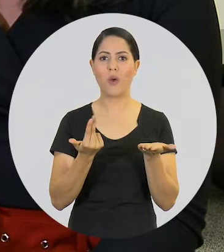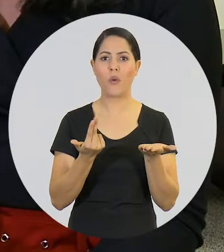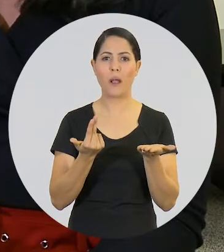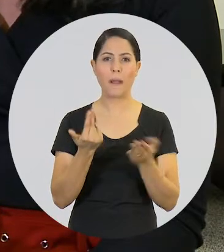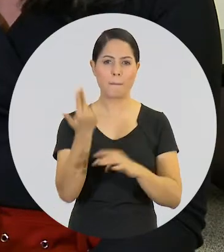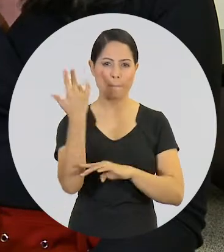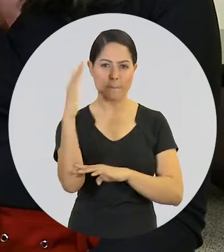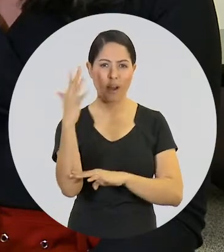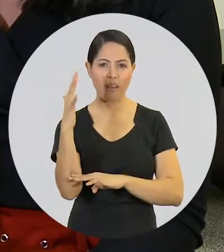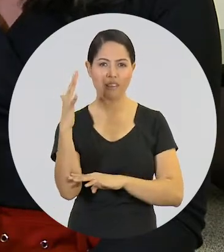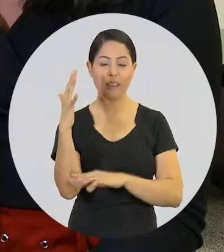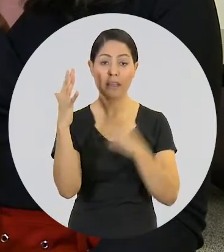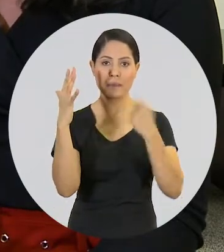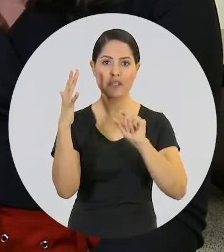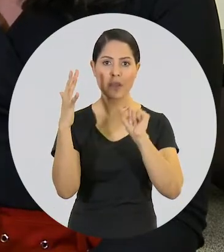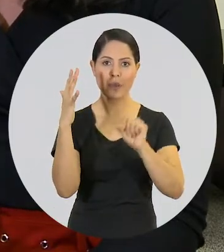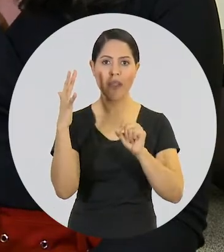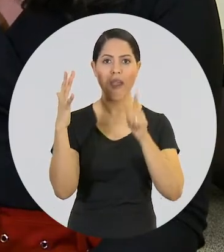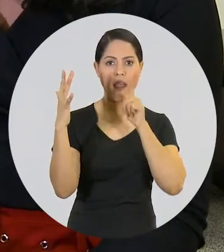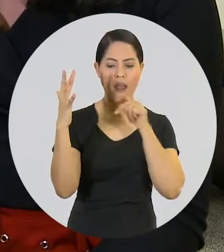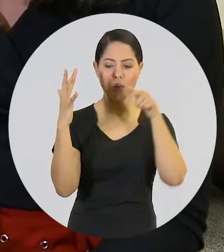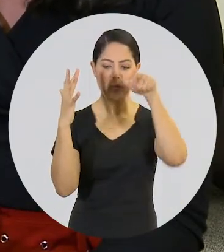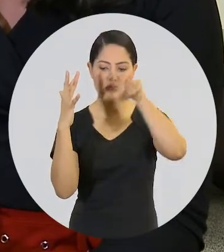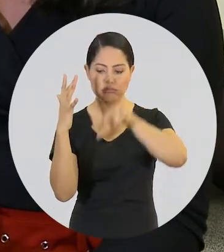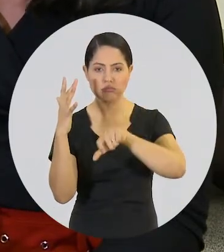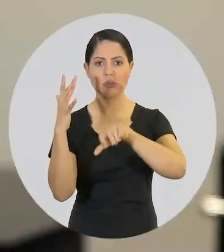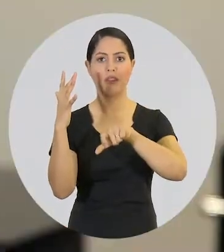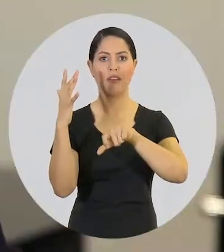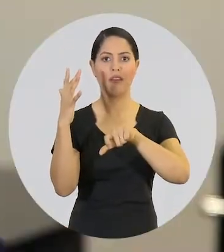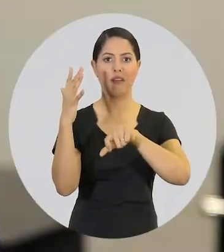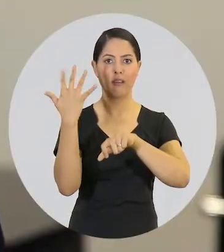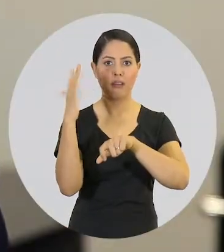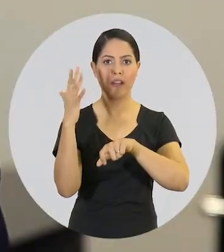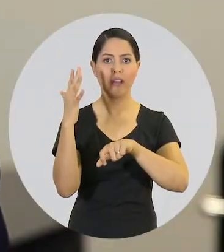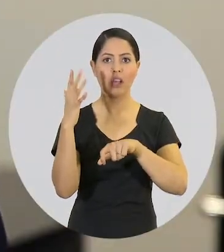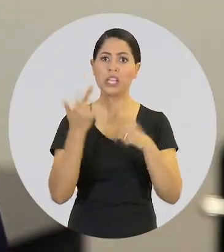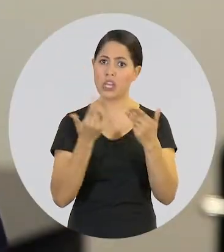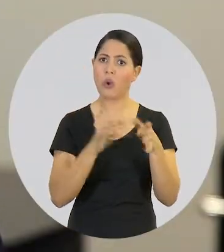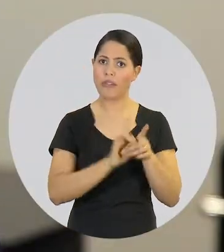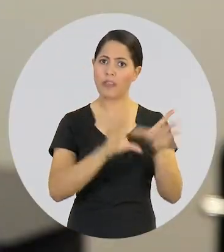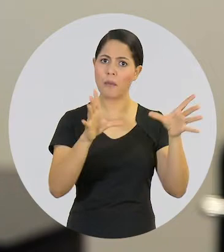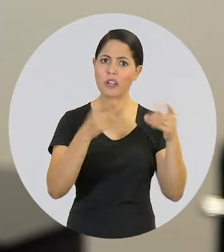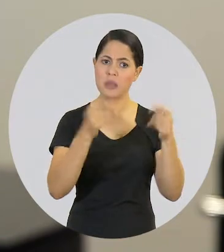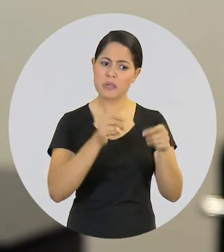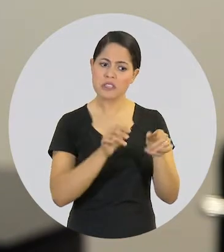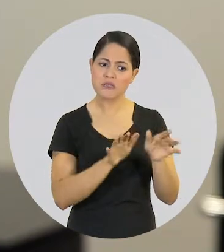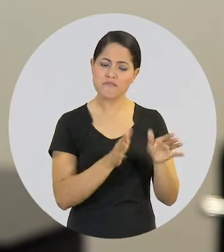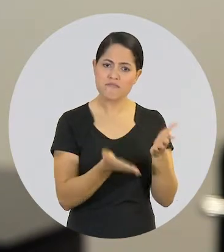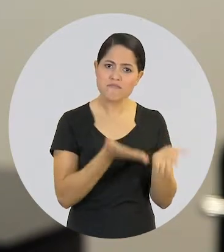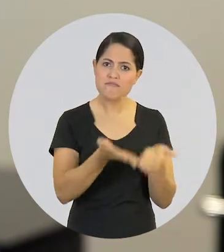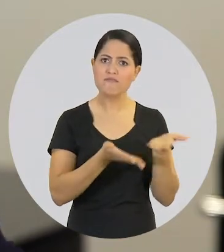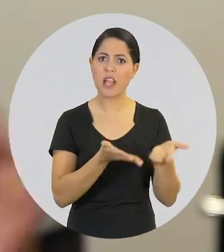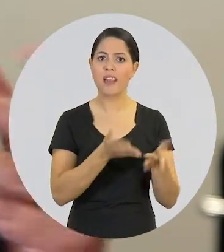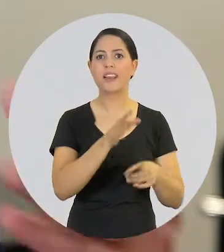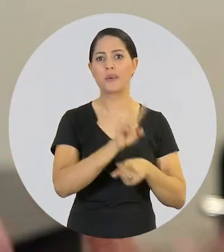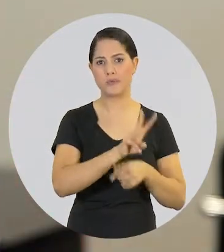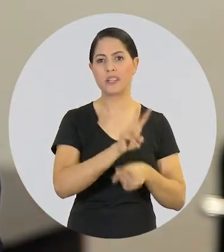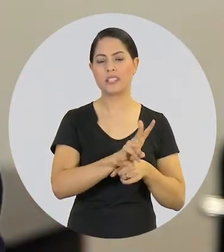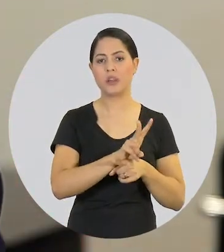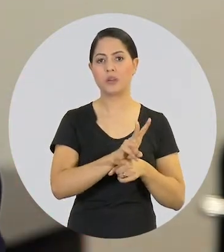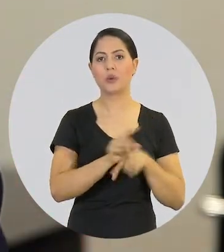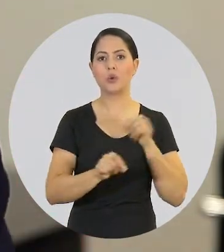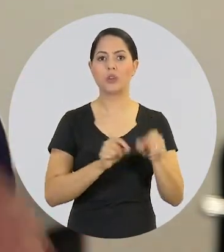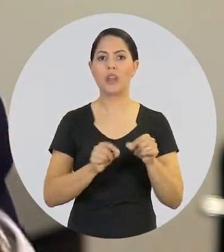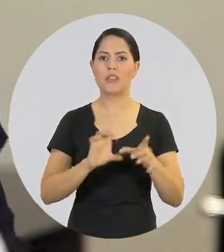se cuida, por exemplo, de uma planta. Nós temos que regar a democracia permanentemente. E temos que ter a visão de que para os males